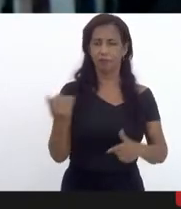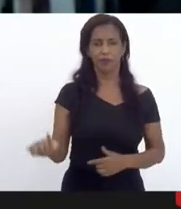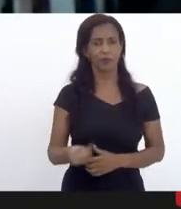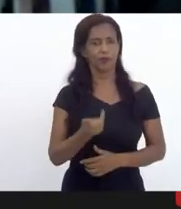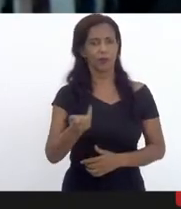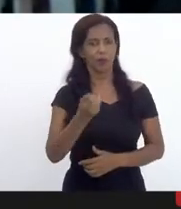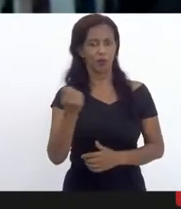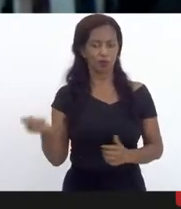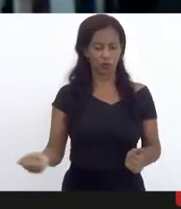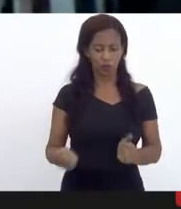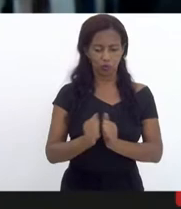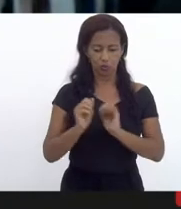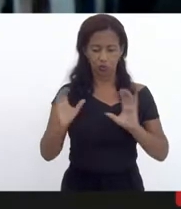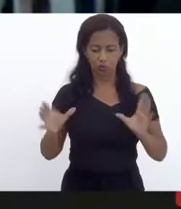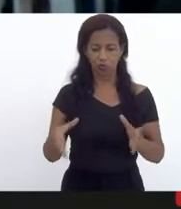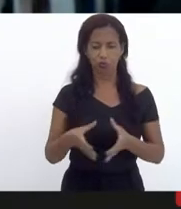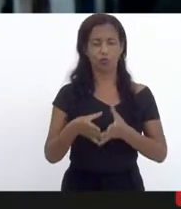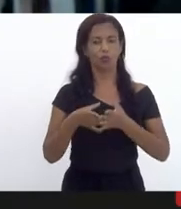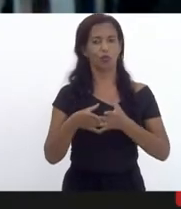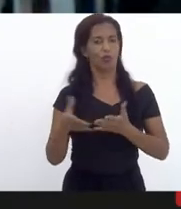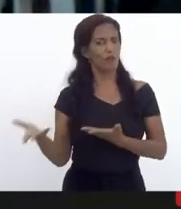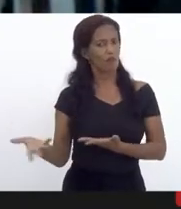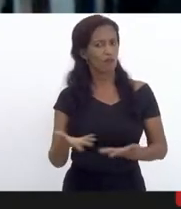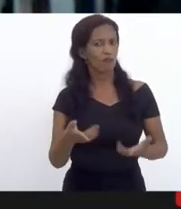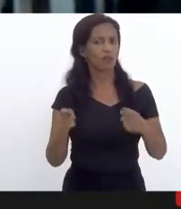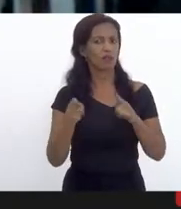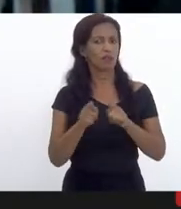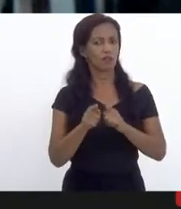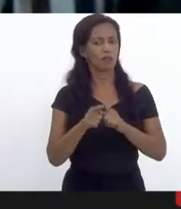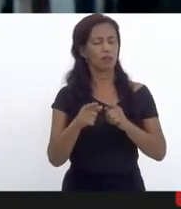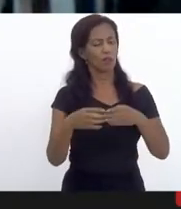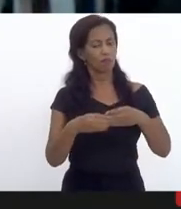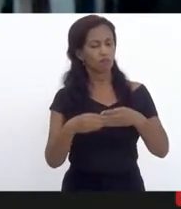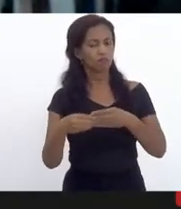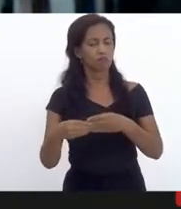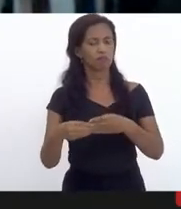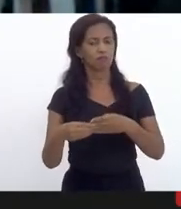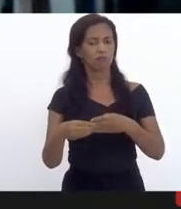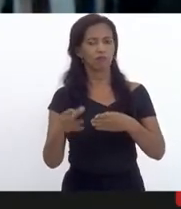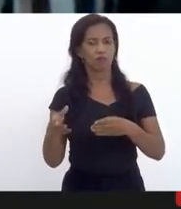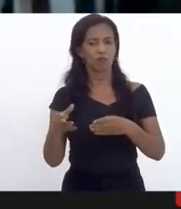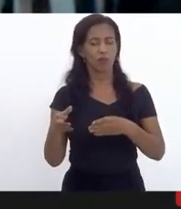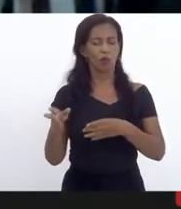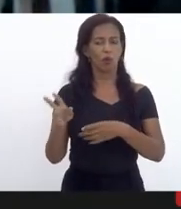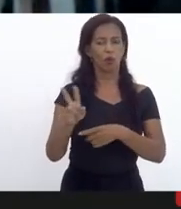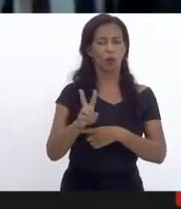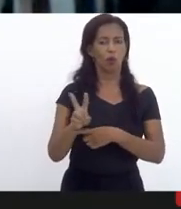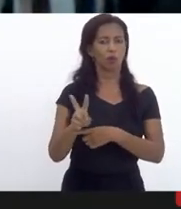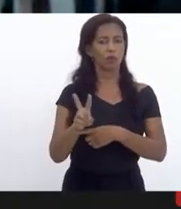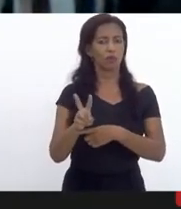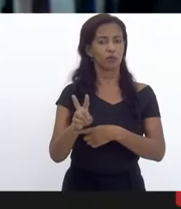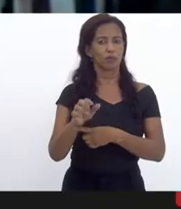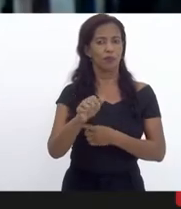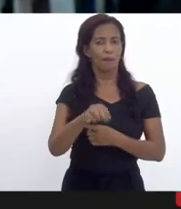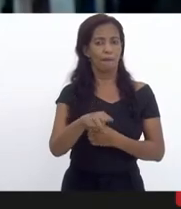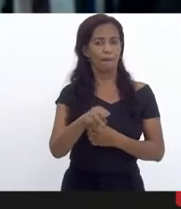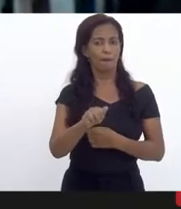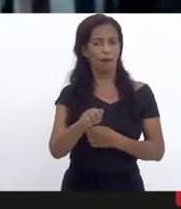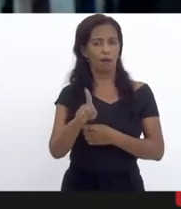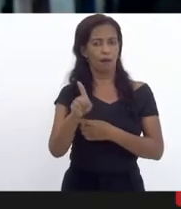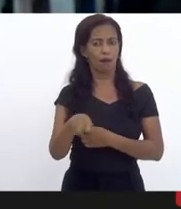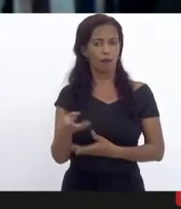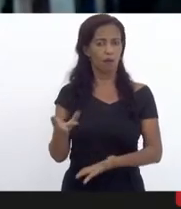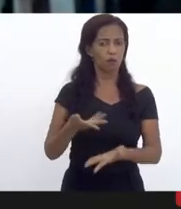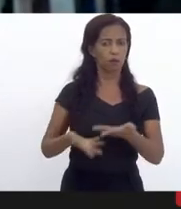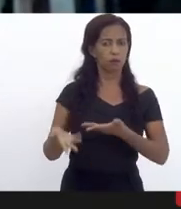importante com a gente, vem também levando à frente a questão do Observatório de Macaé, que é uma parceria